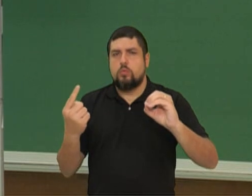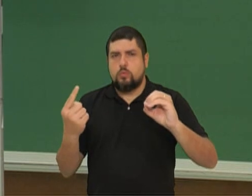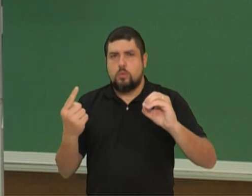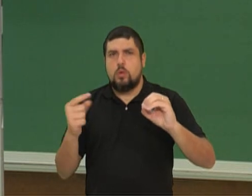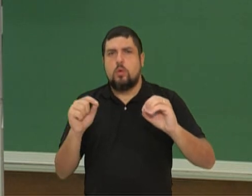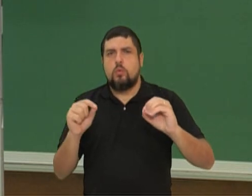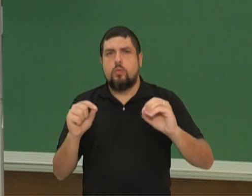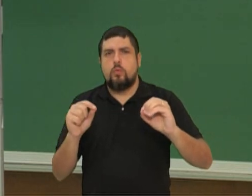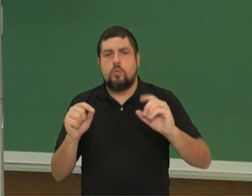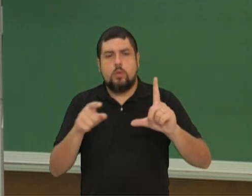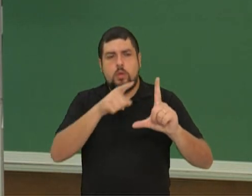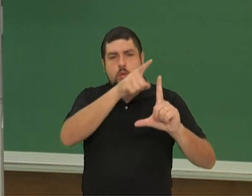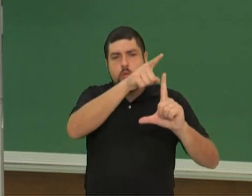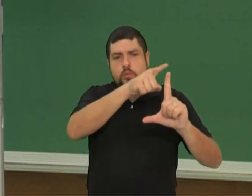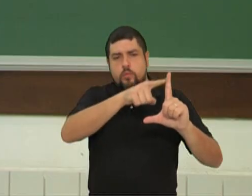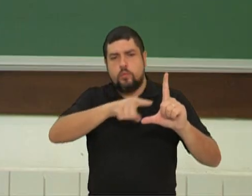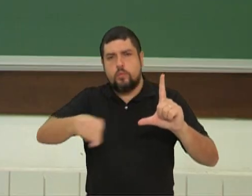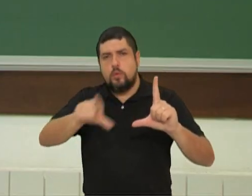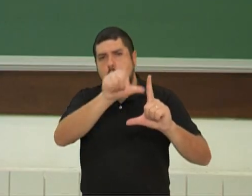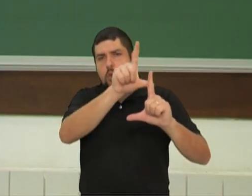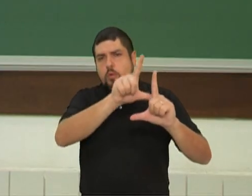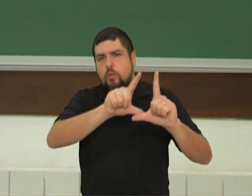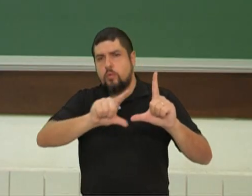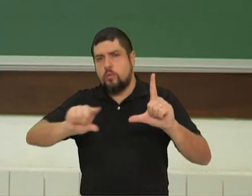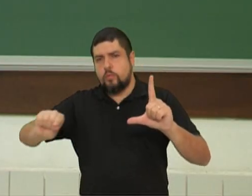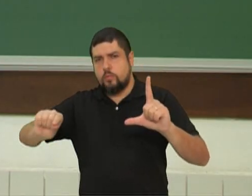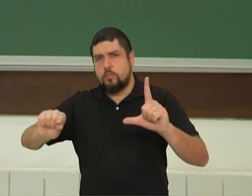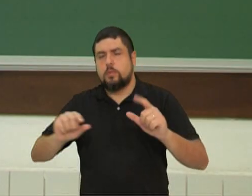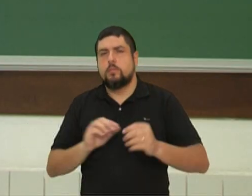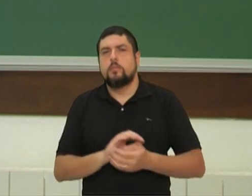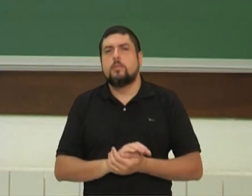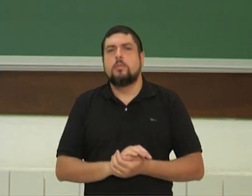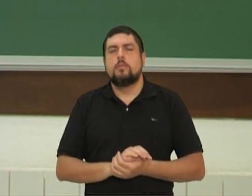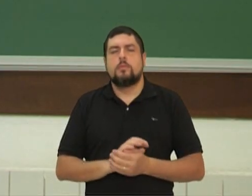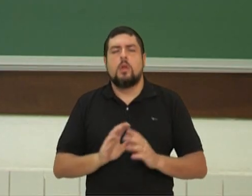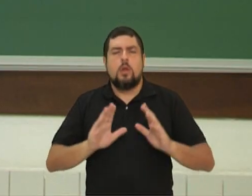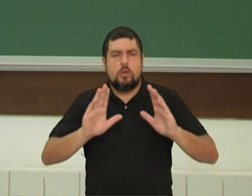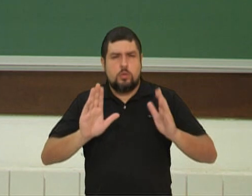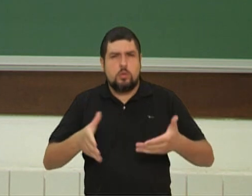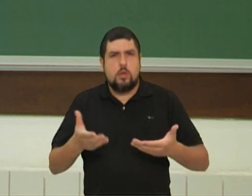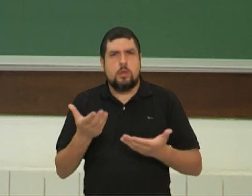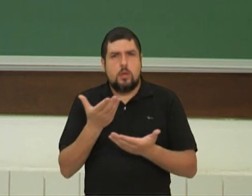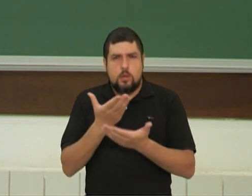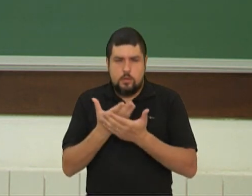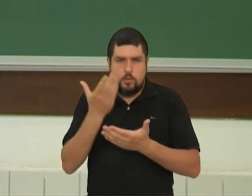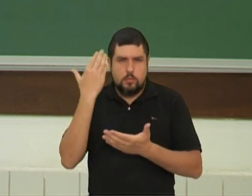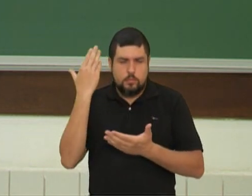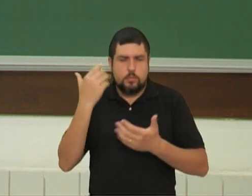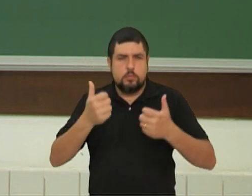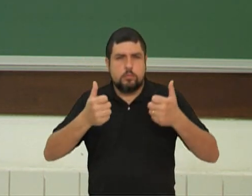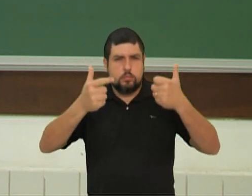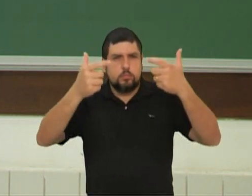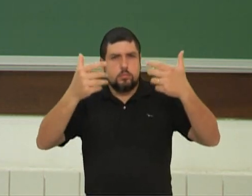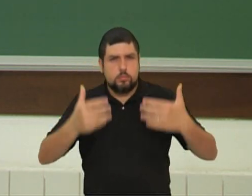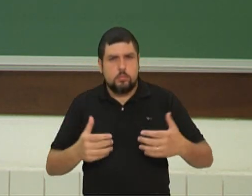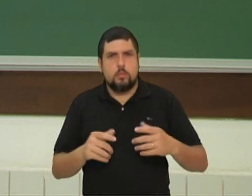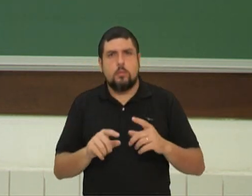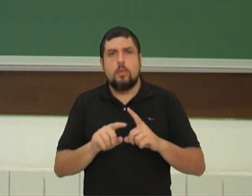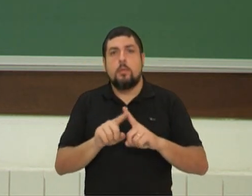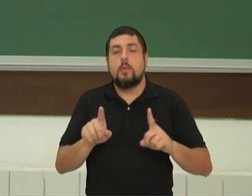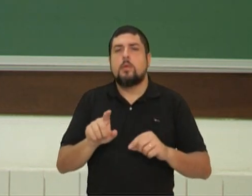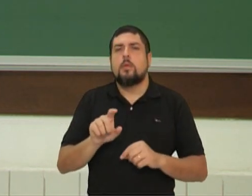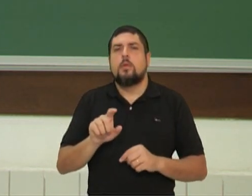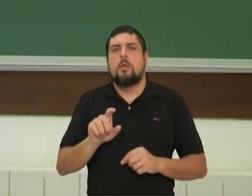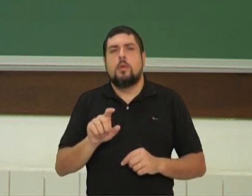é decrescente. Já falou disso em aula anterior, acho que é importante revisar, olha só. Toda vez que você pega um